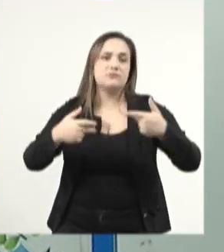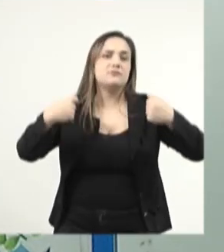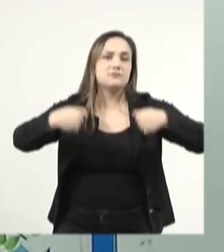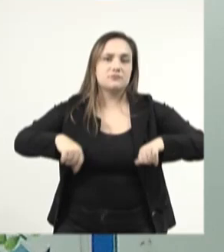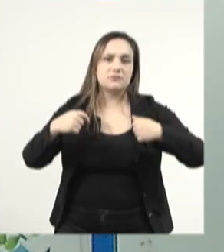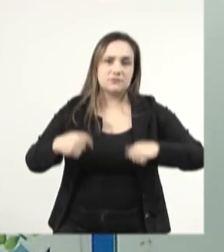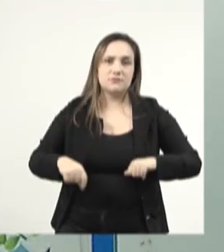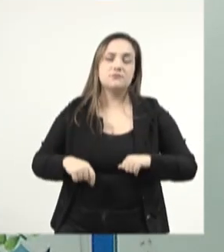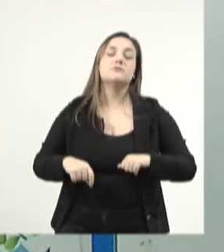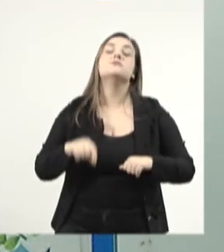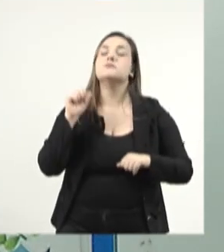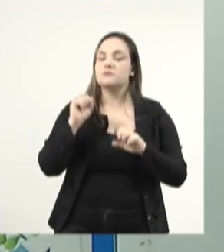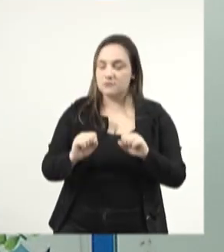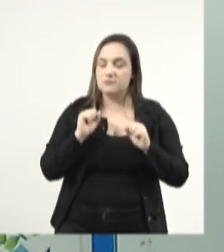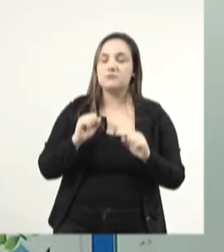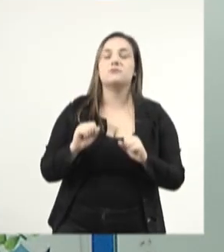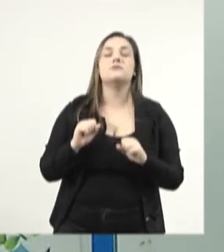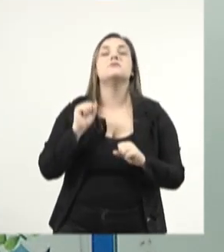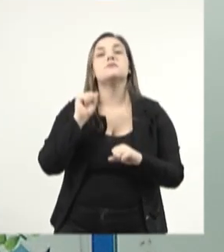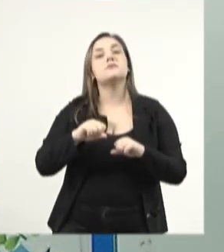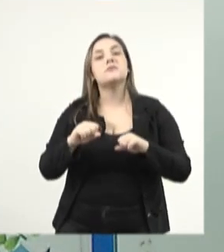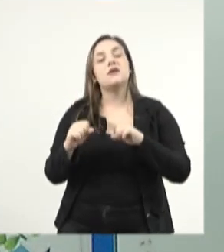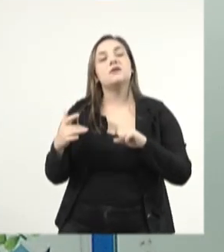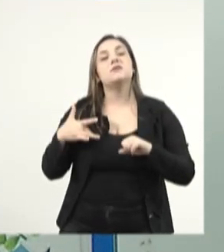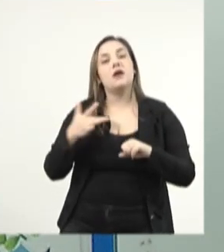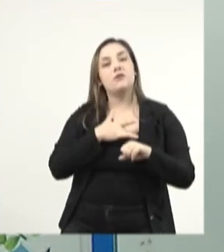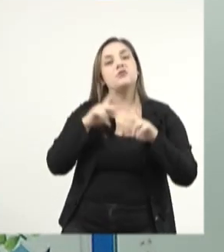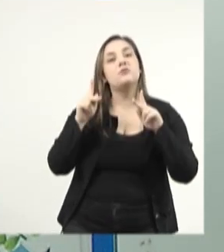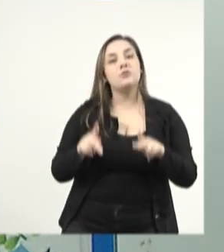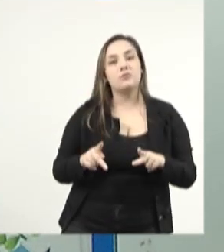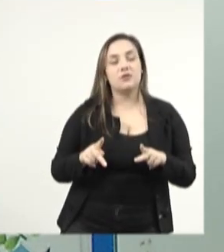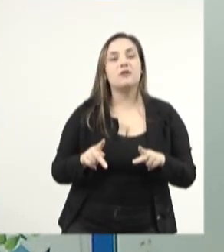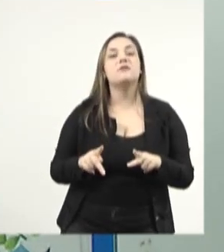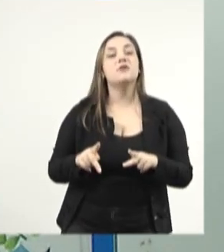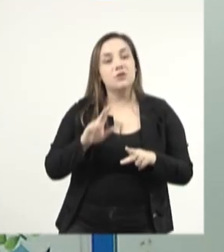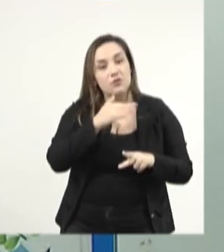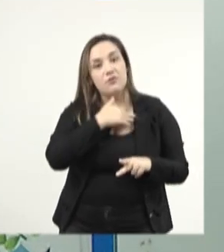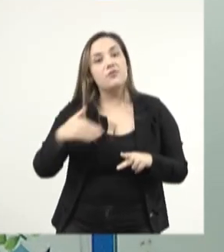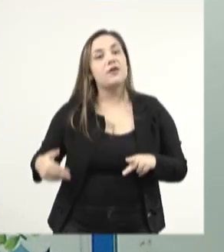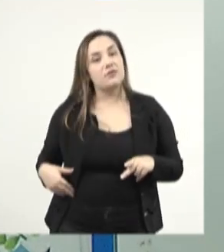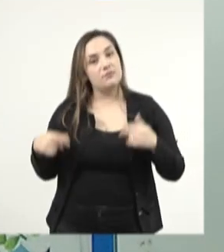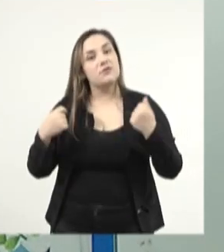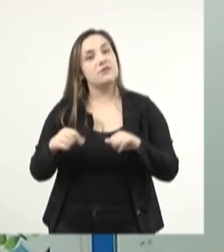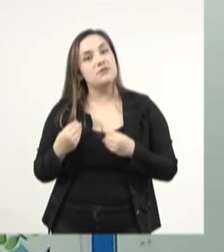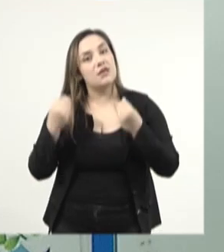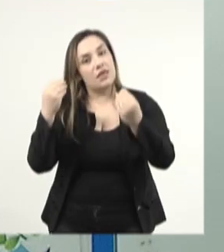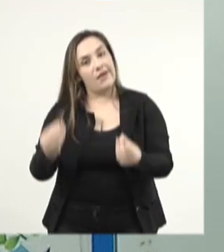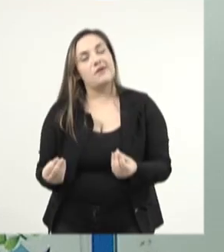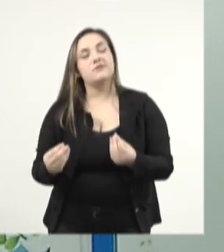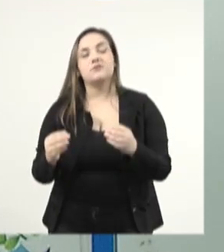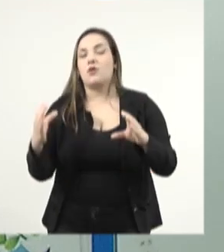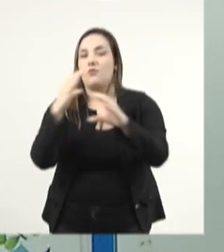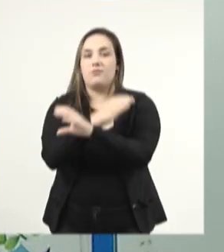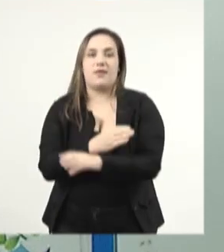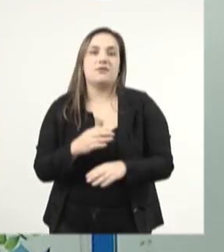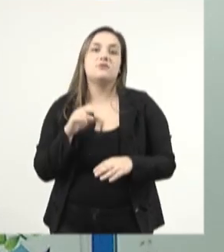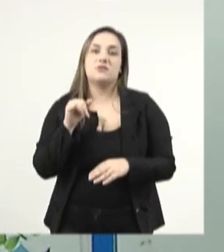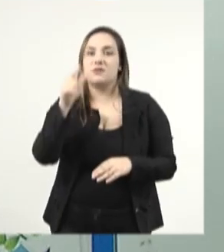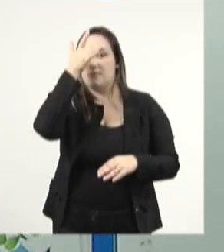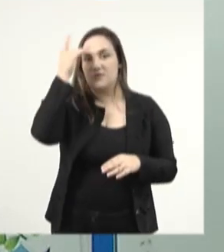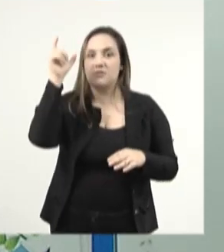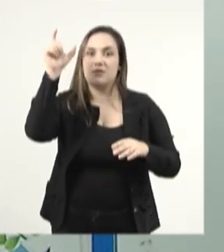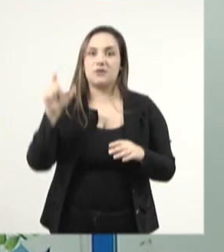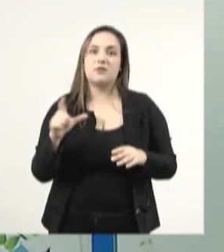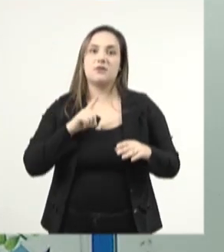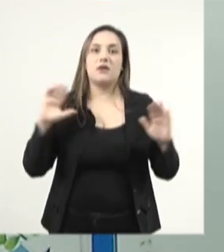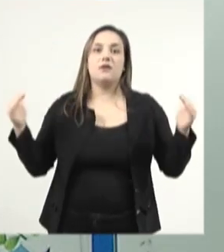necessário que possa ser oferecido, esteja no rol do Serviço Público de Saúde, o Estado deva garantir isso de maneira completa e efetiva. A